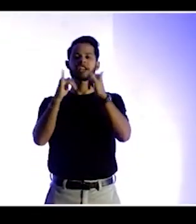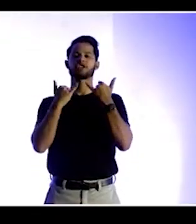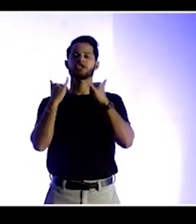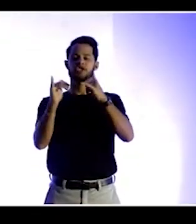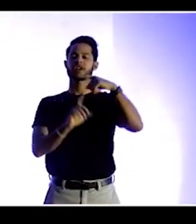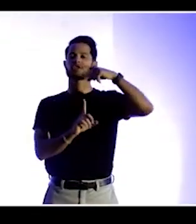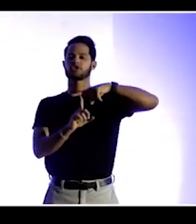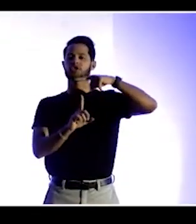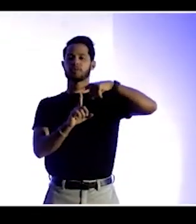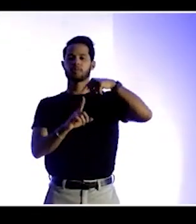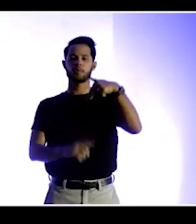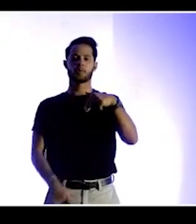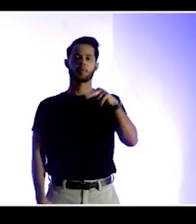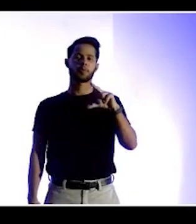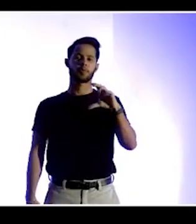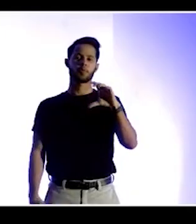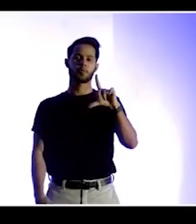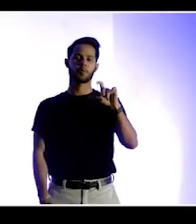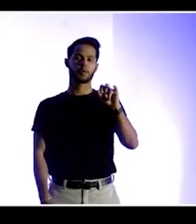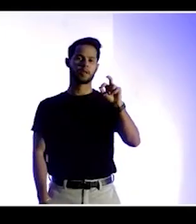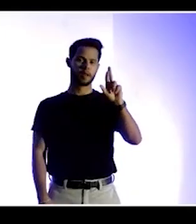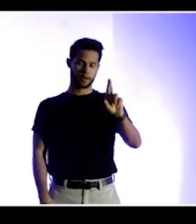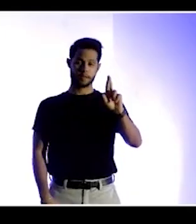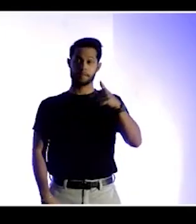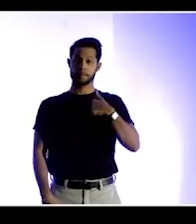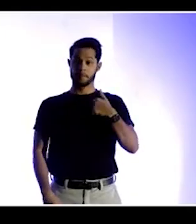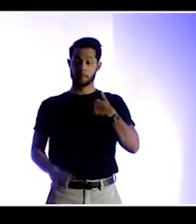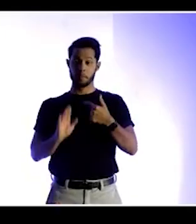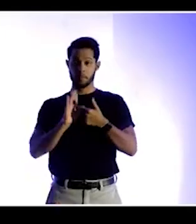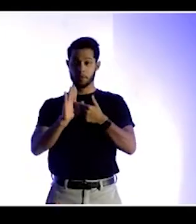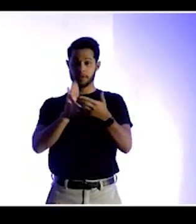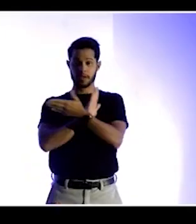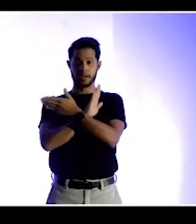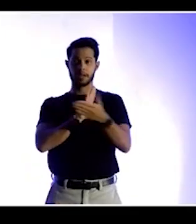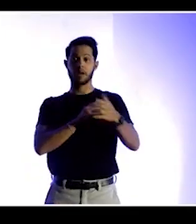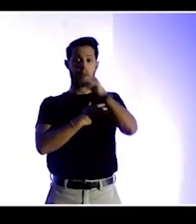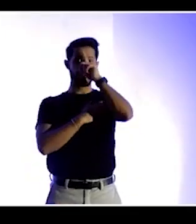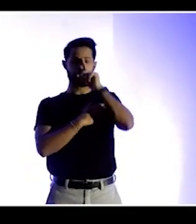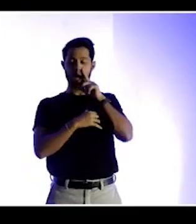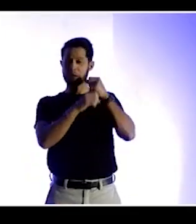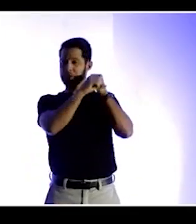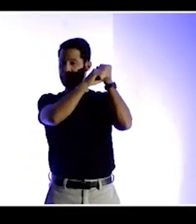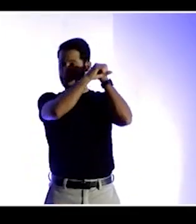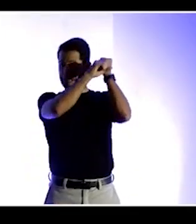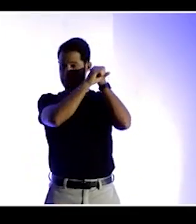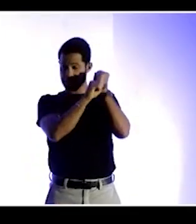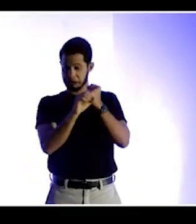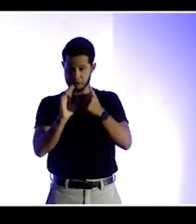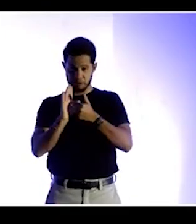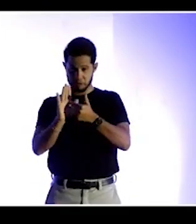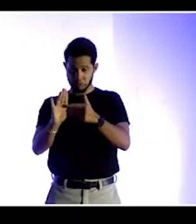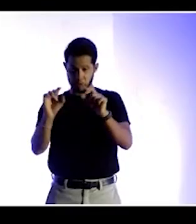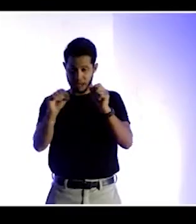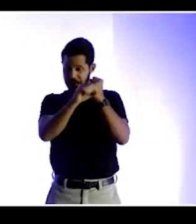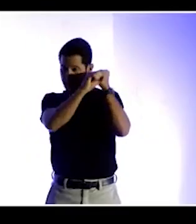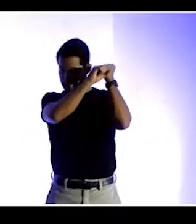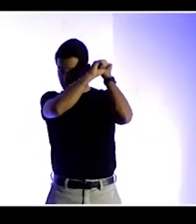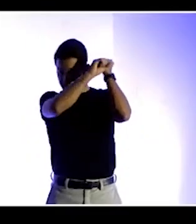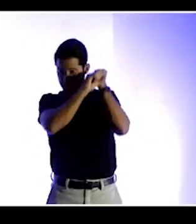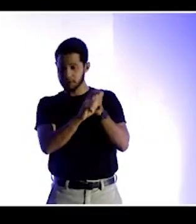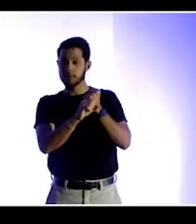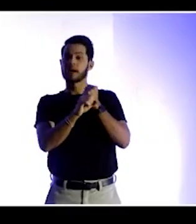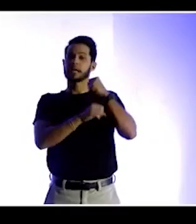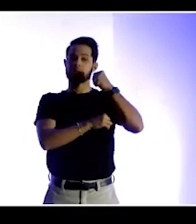Tá? Então, o que eu estou mostrando aqui com as barras amarelas é o solar ao longo dos anos. E a gente vê aqui que já